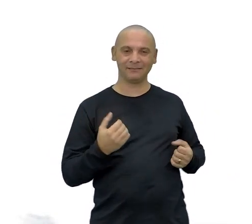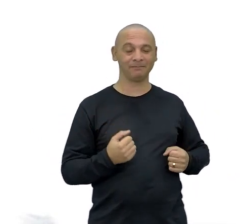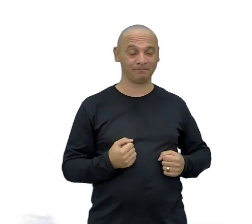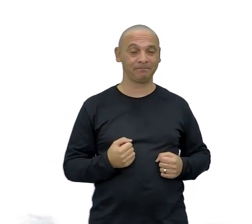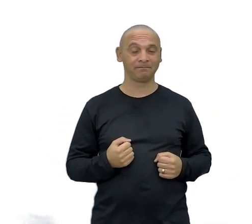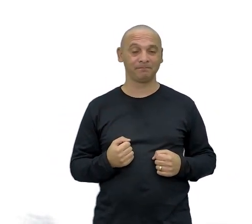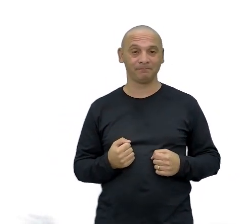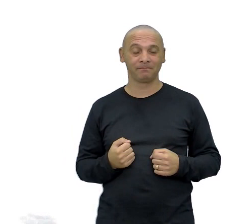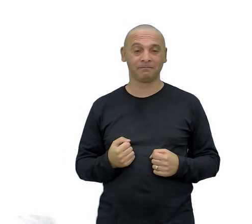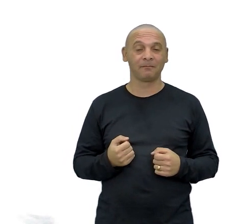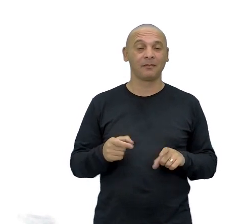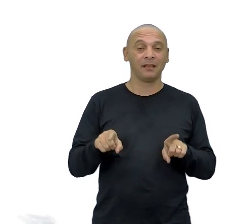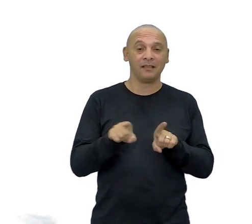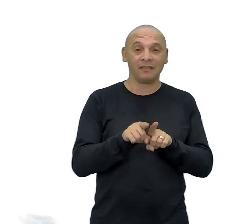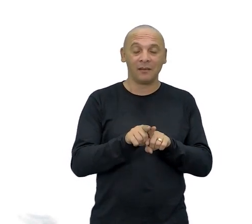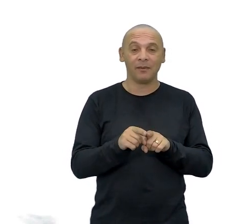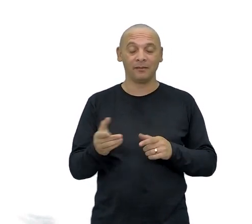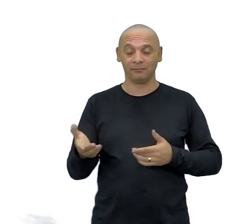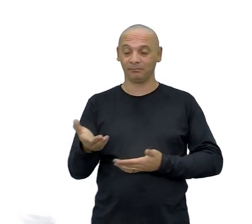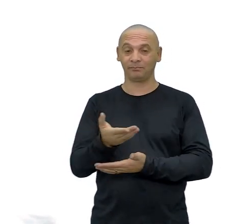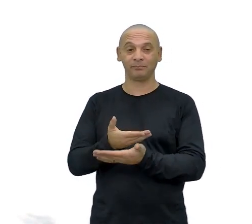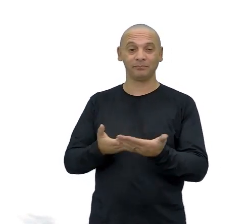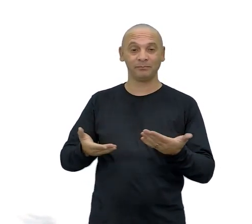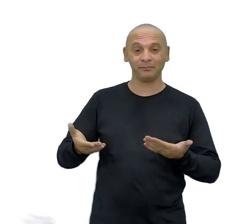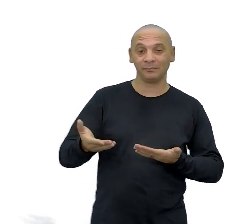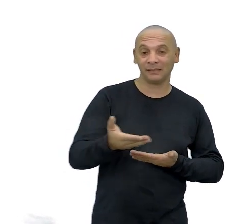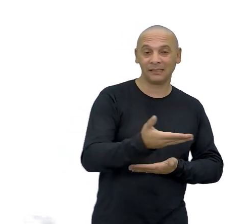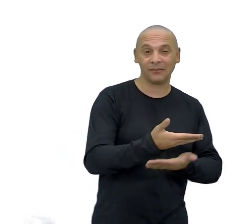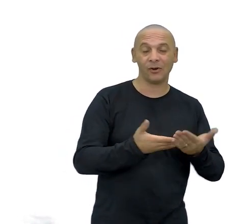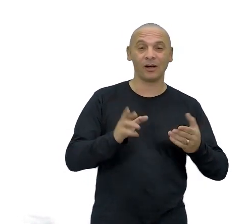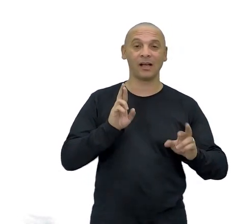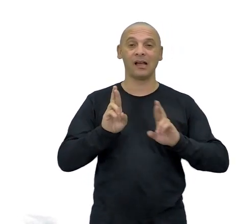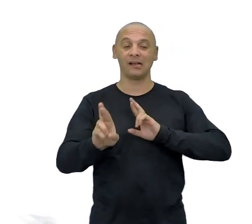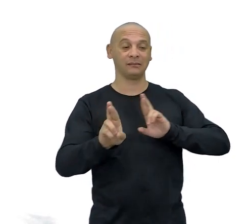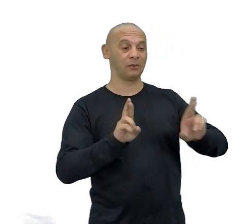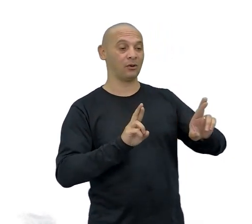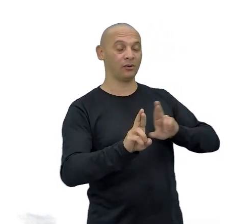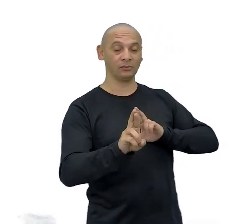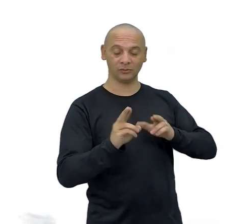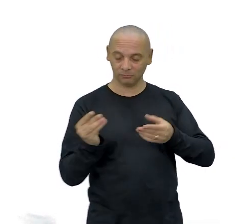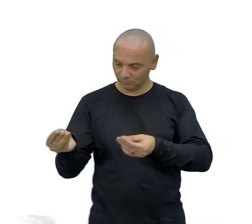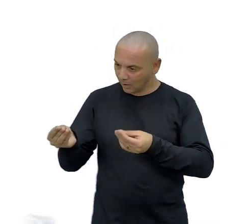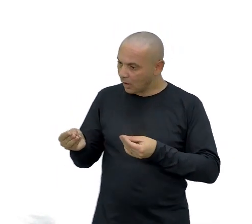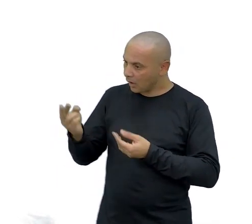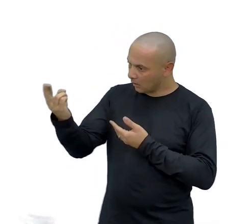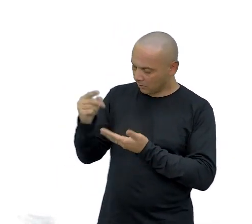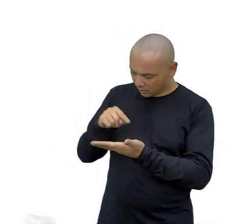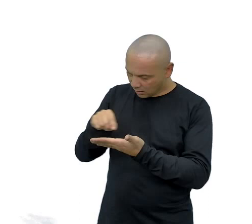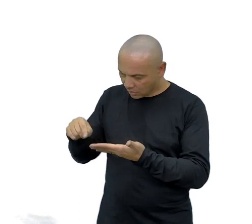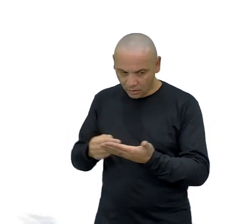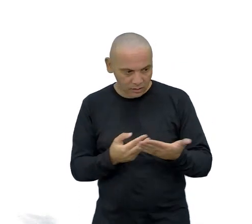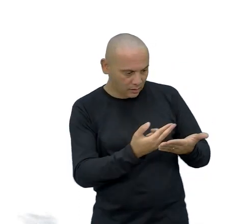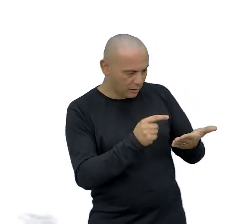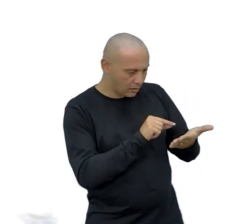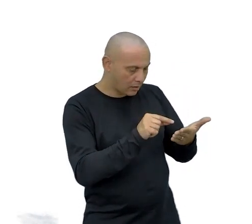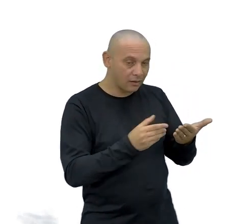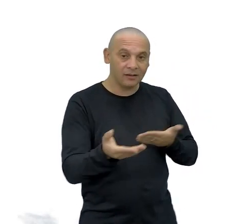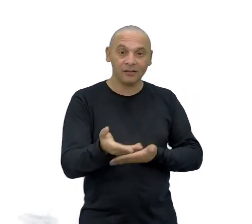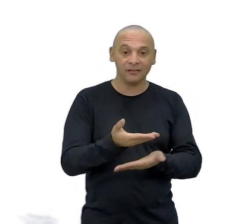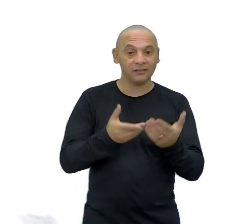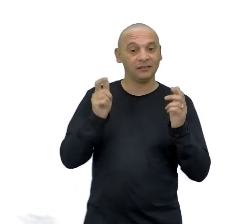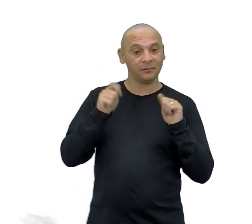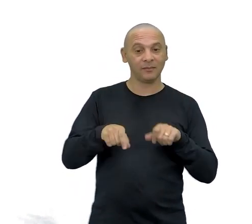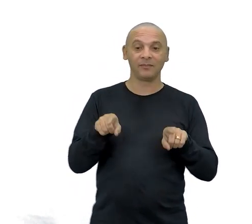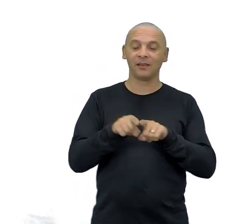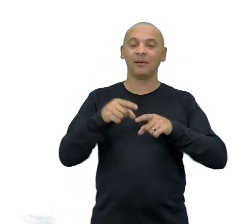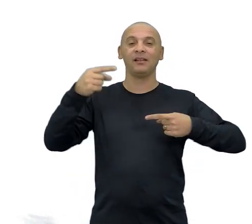leitura, a socialização das respostas dadas nas atividades e a discussão acerca do caminho